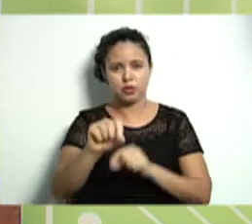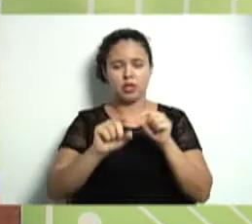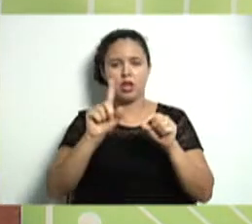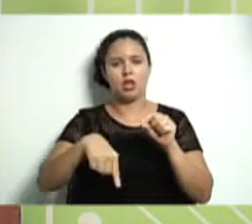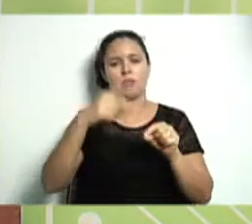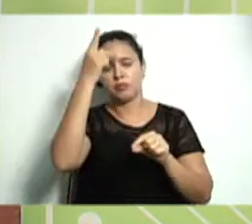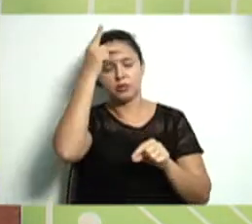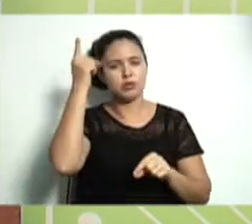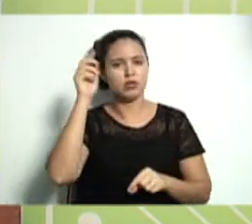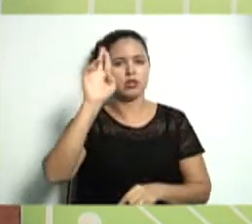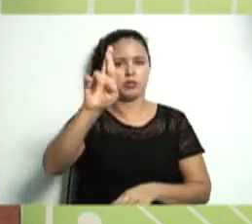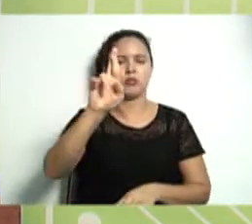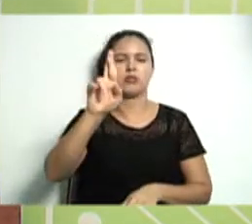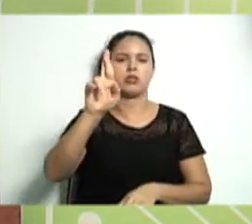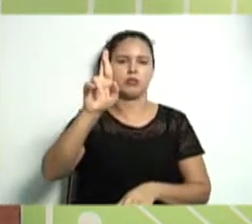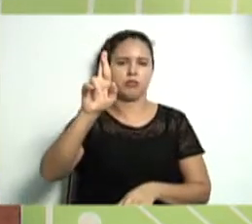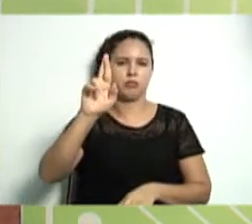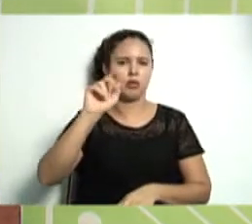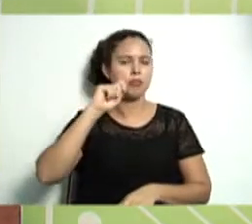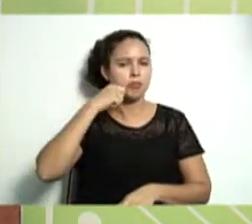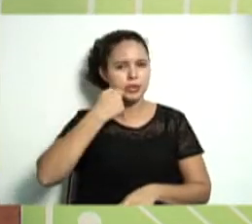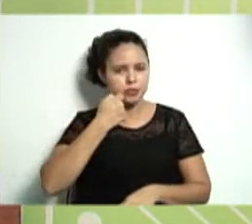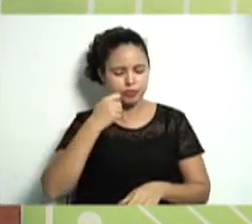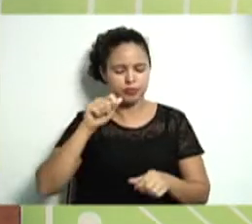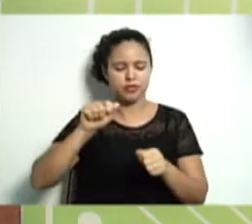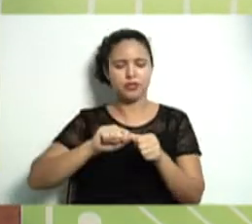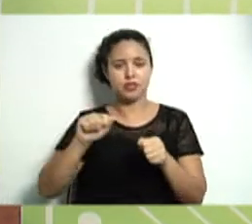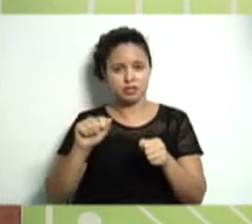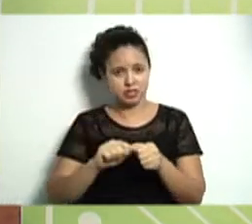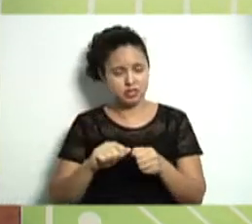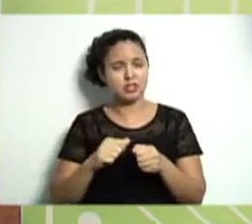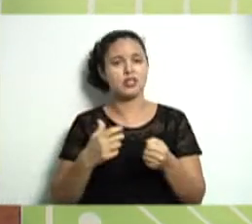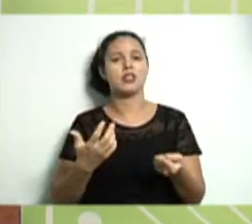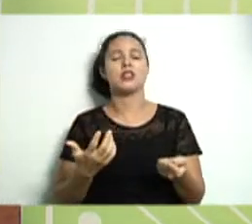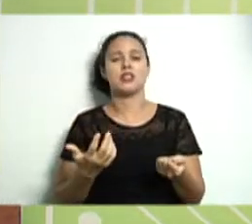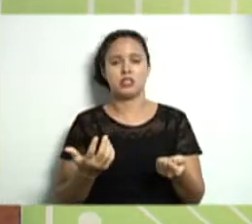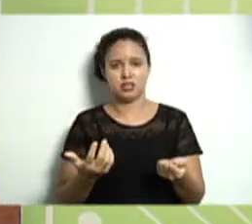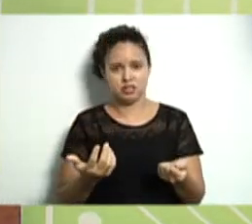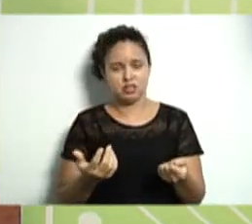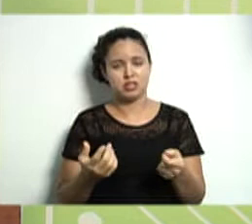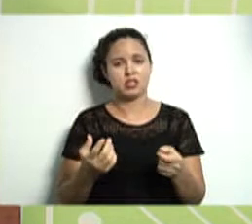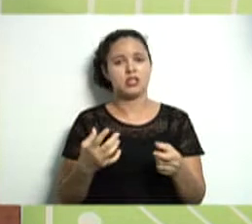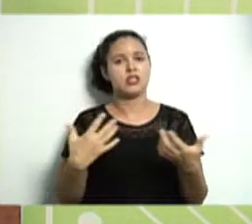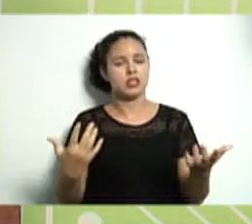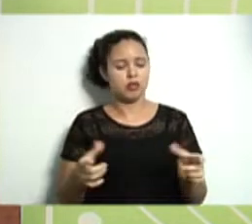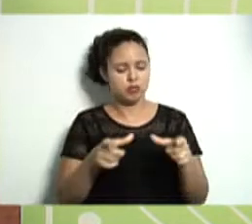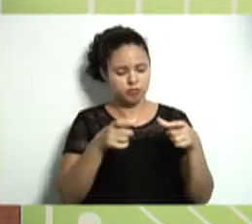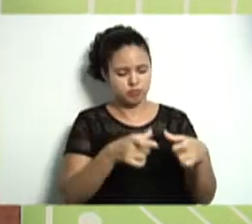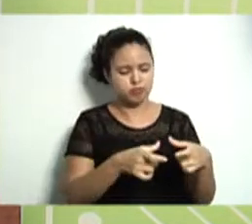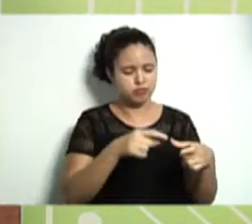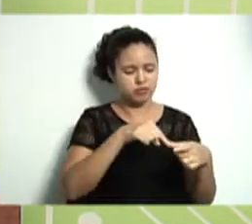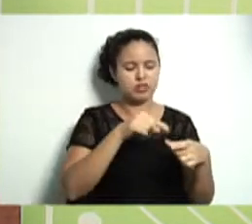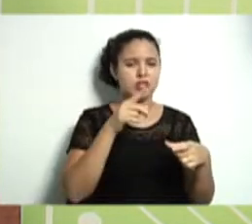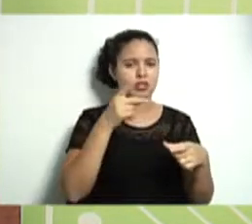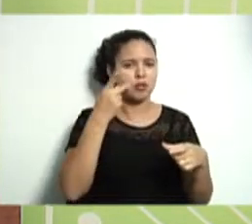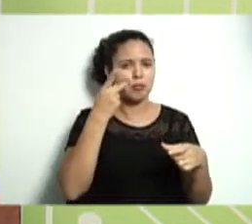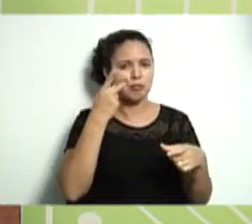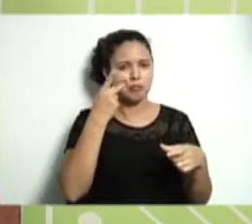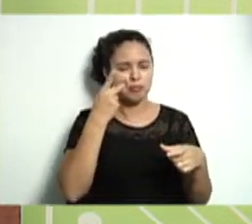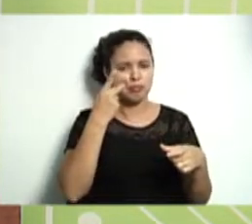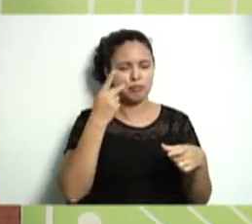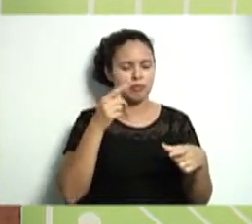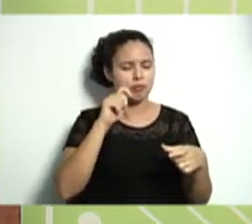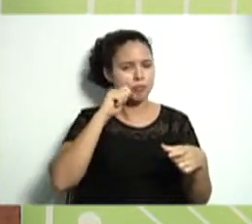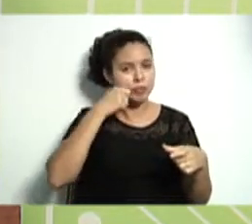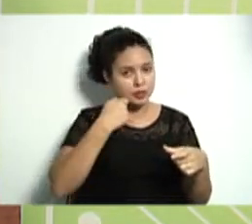sua capacidade física para fazer um pãozinho. O pãozinho em si, ele é um bem e ele